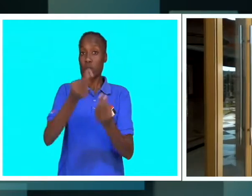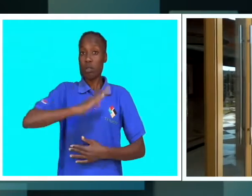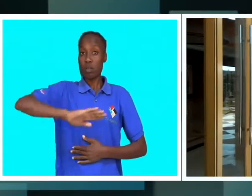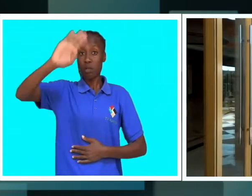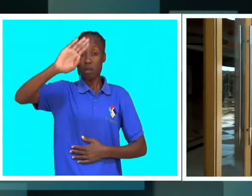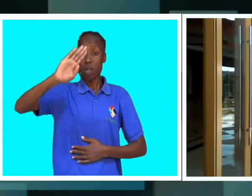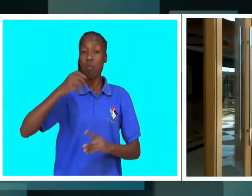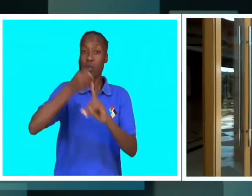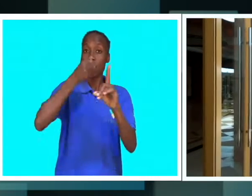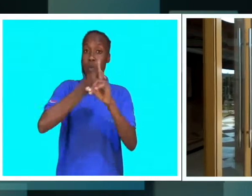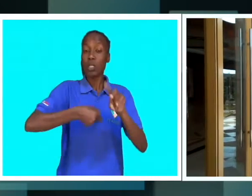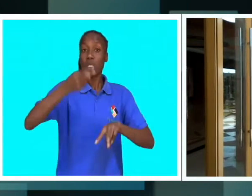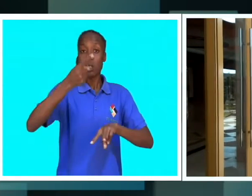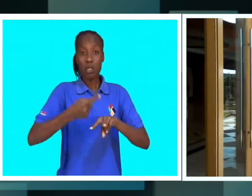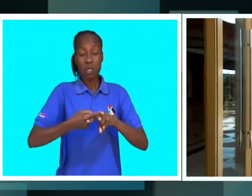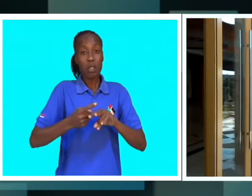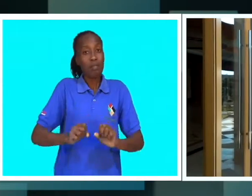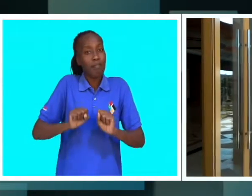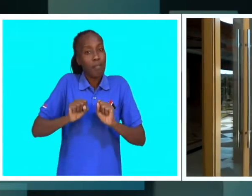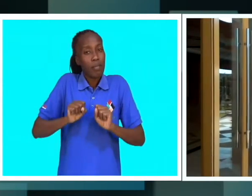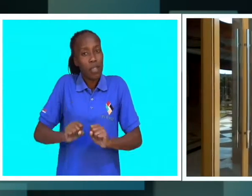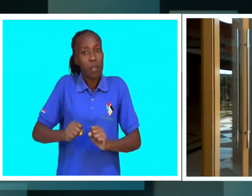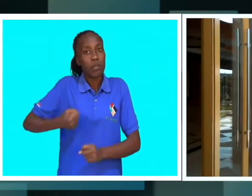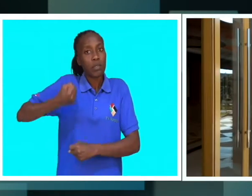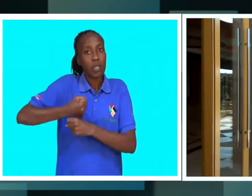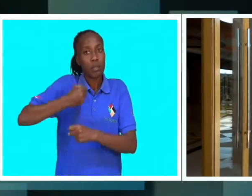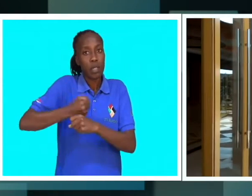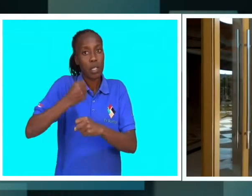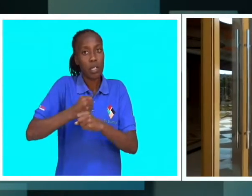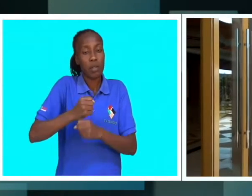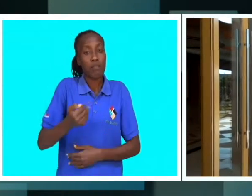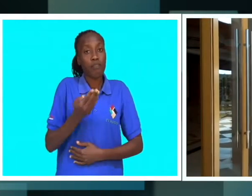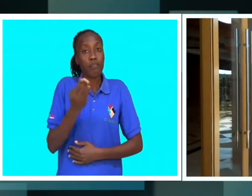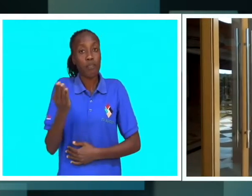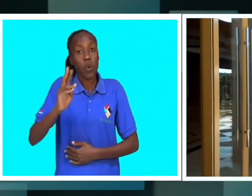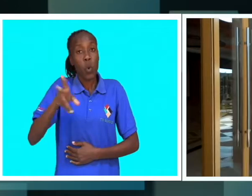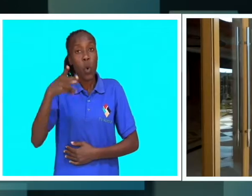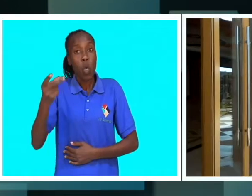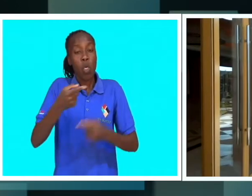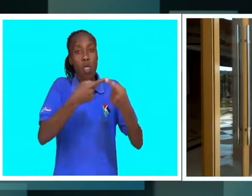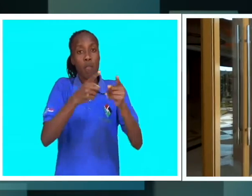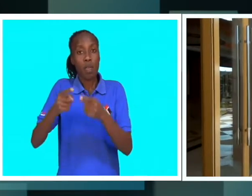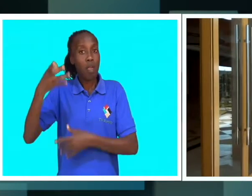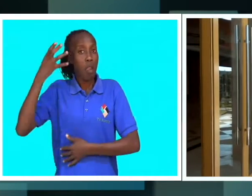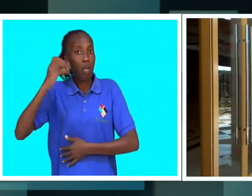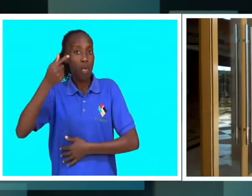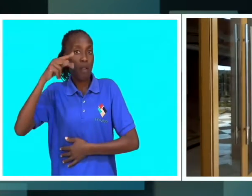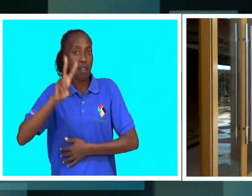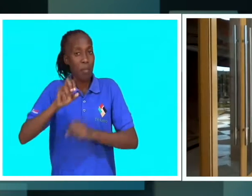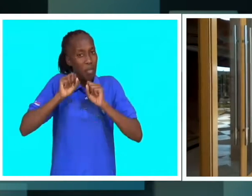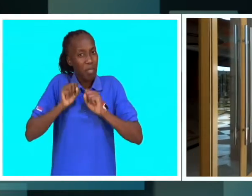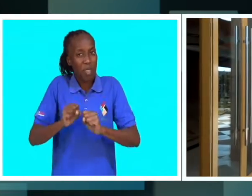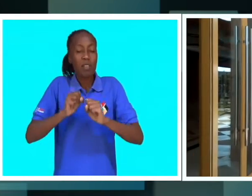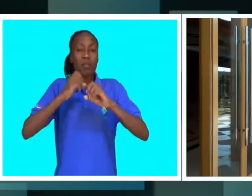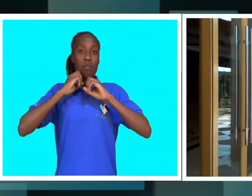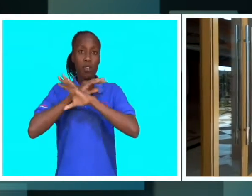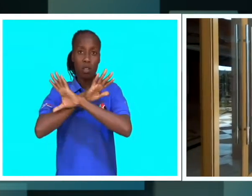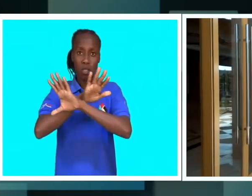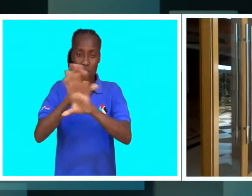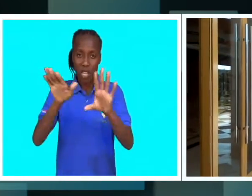como Conselho Nacional de Compartilha, deveríamos trabalhar com todos os entretenentes para assegurar que as mensagens,